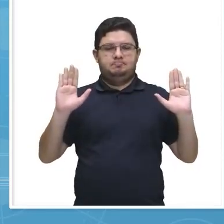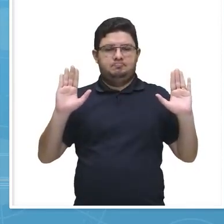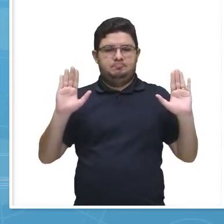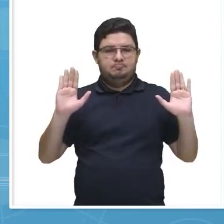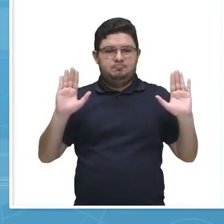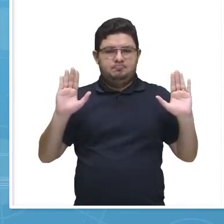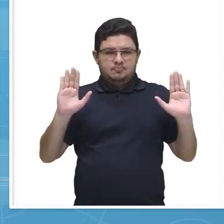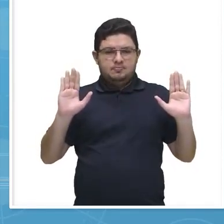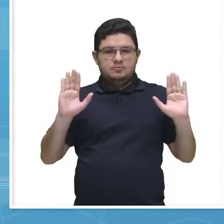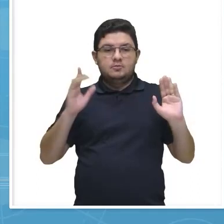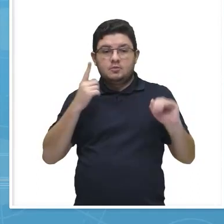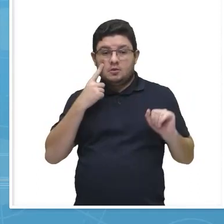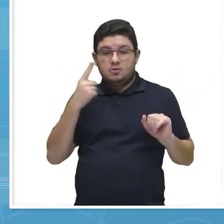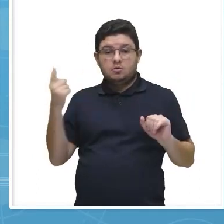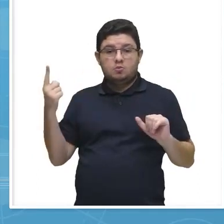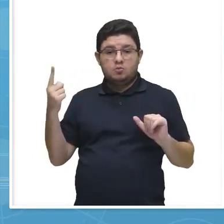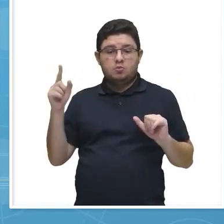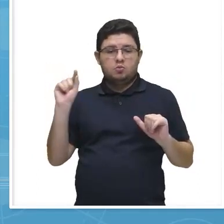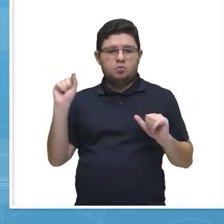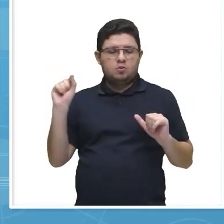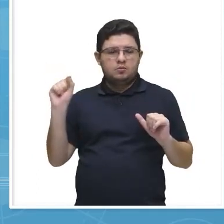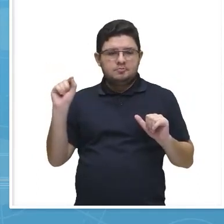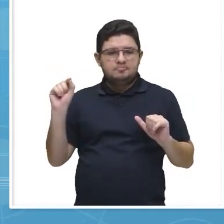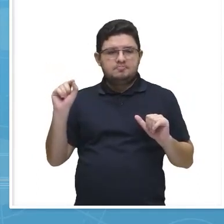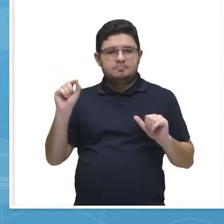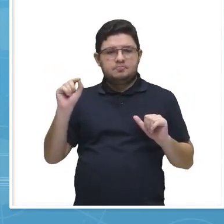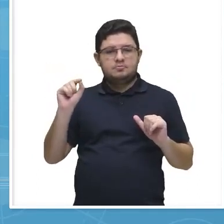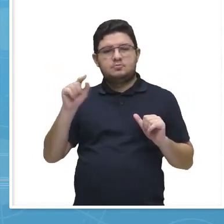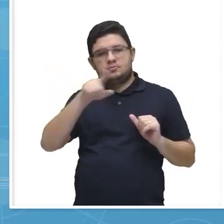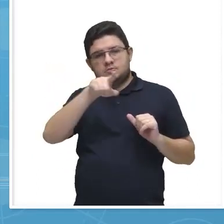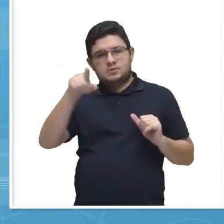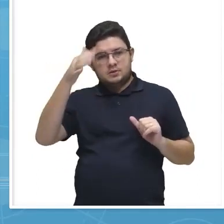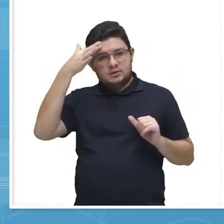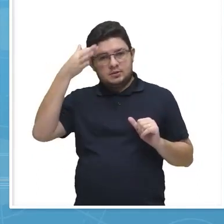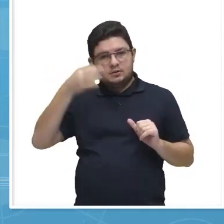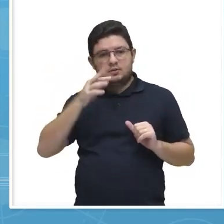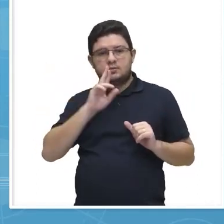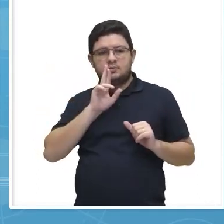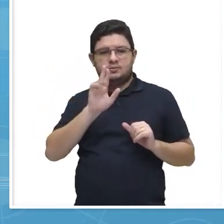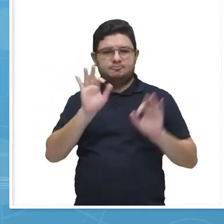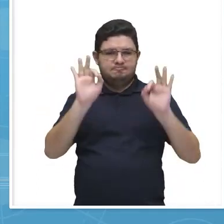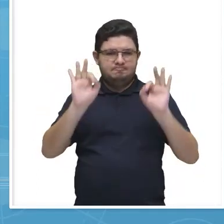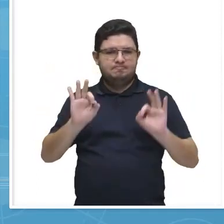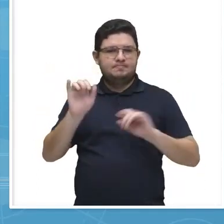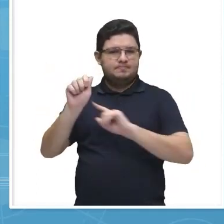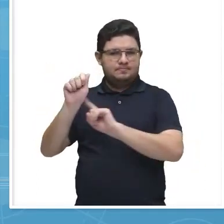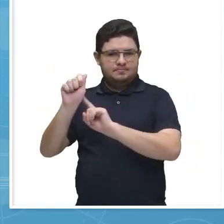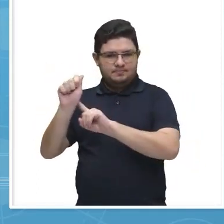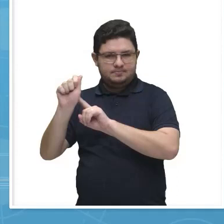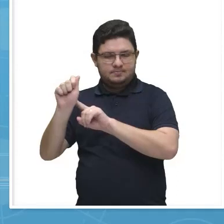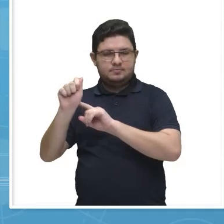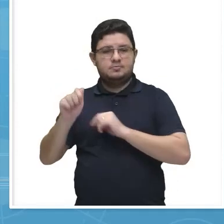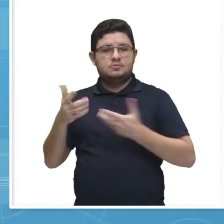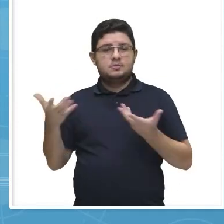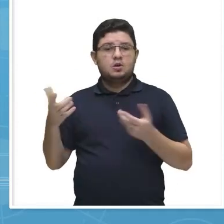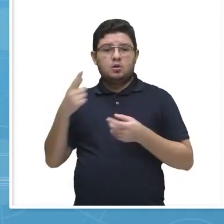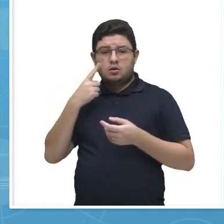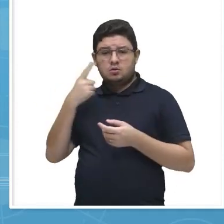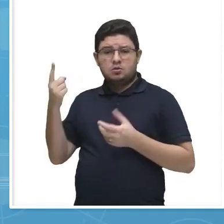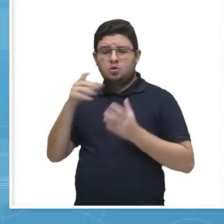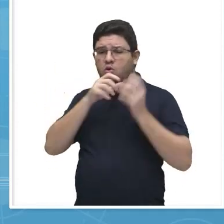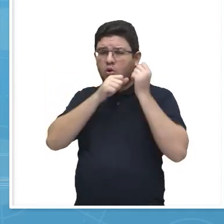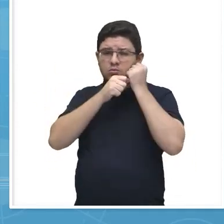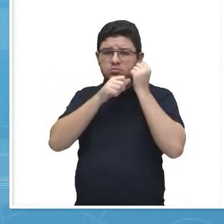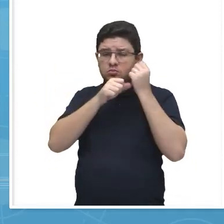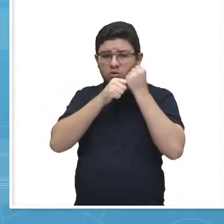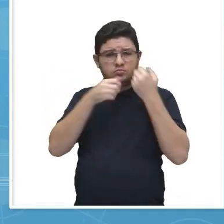tenho certeza que participaram, é a letra A. Então, quem dorme, dorme, você entende